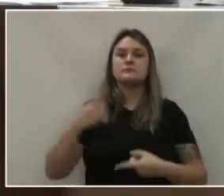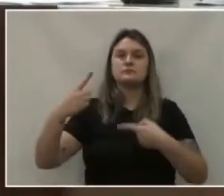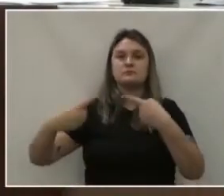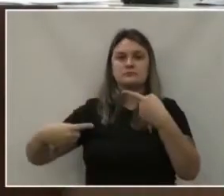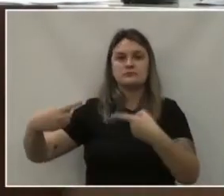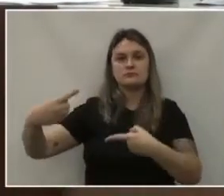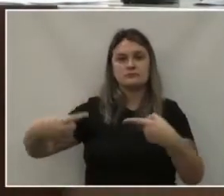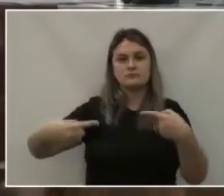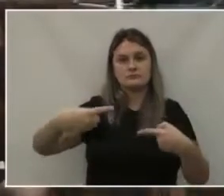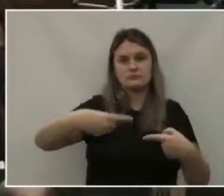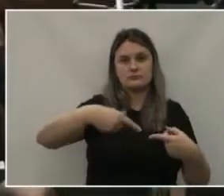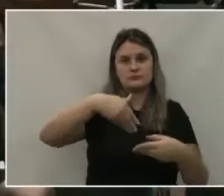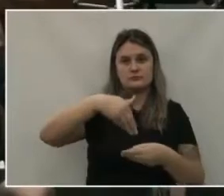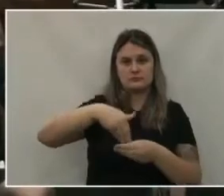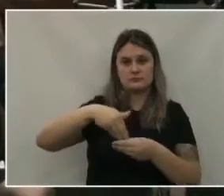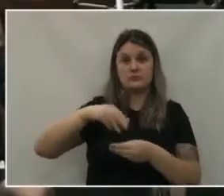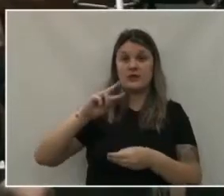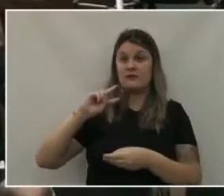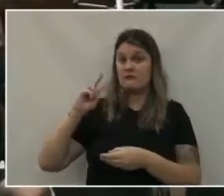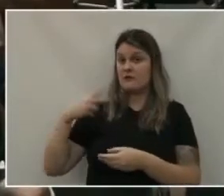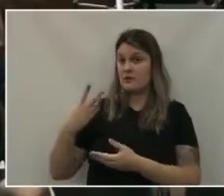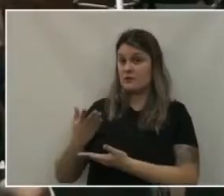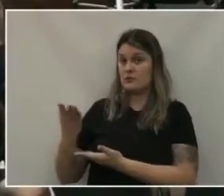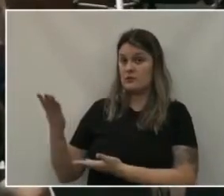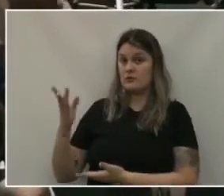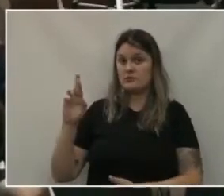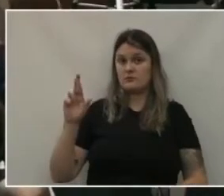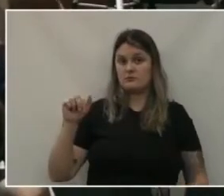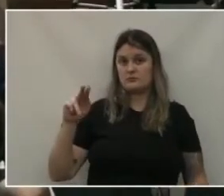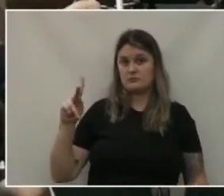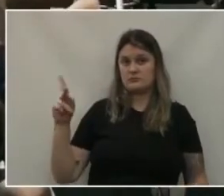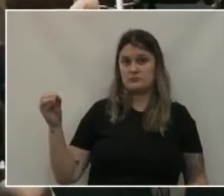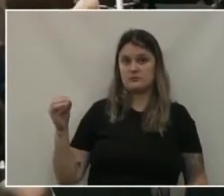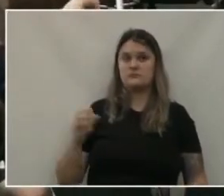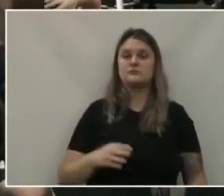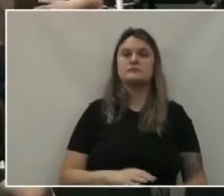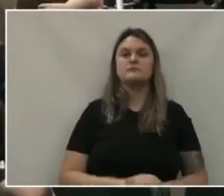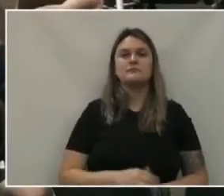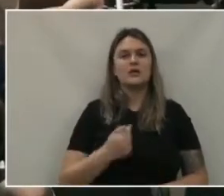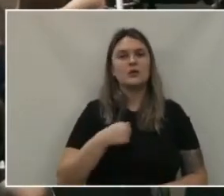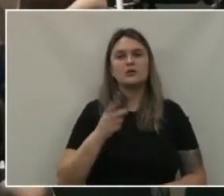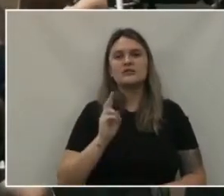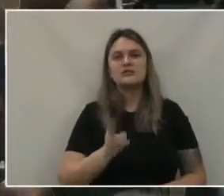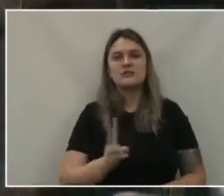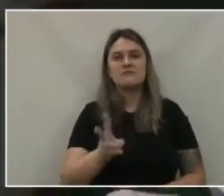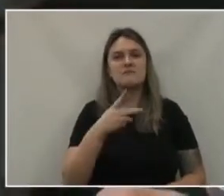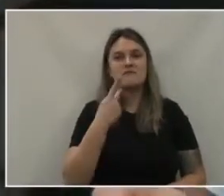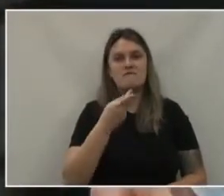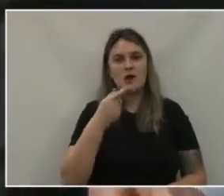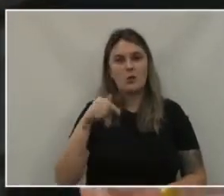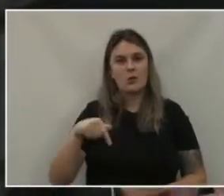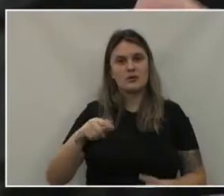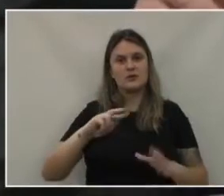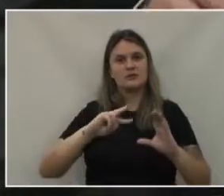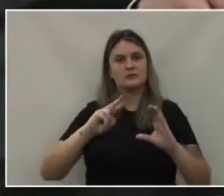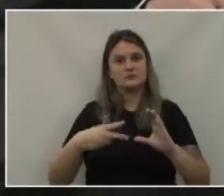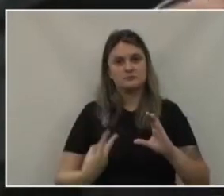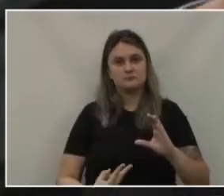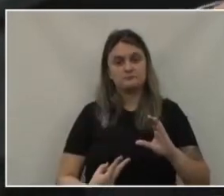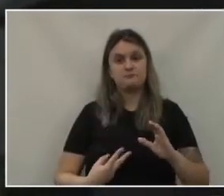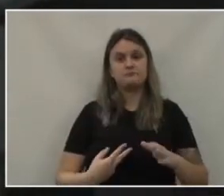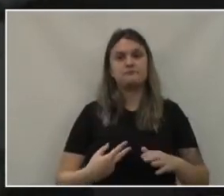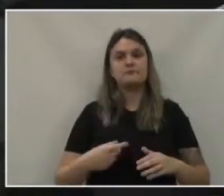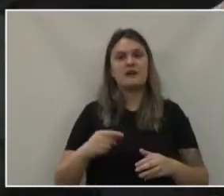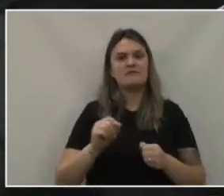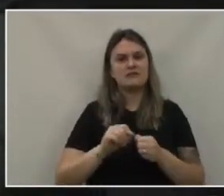discussão, com a palavra o vereador Rático. Eu sempre falo aqui na Câmara de Vereadores que